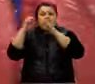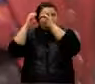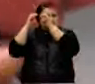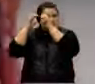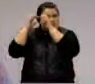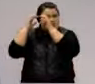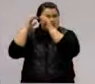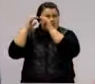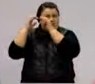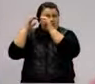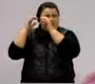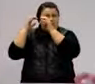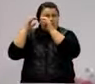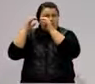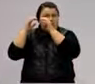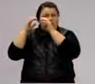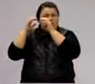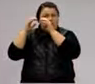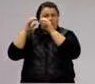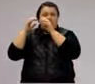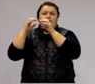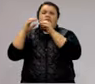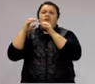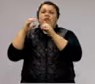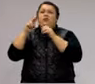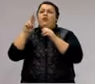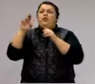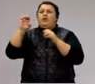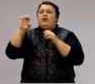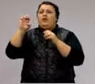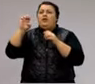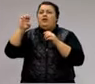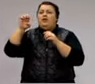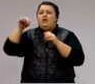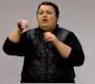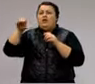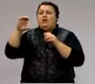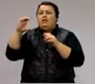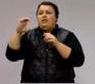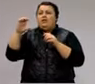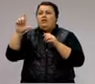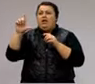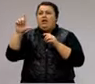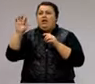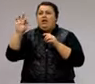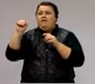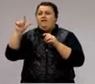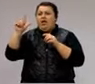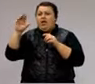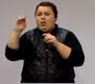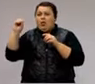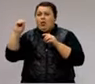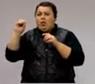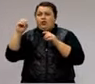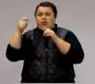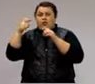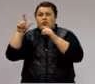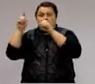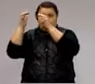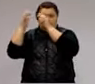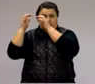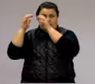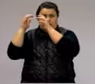elas o cérebro, o cerebelo, que é essa parte aqui,